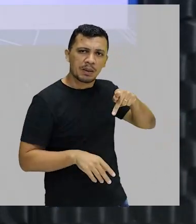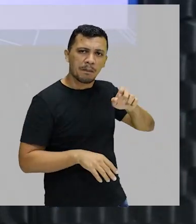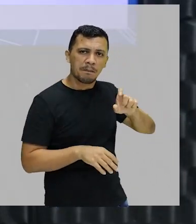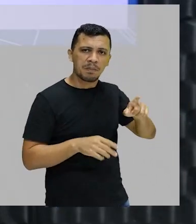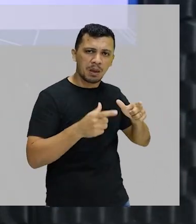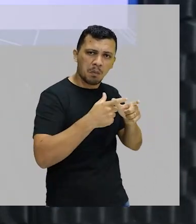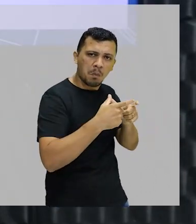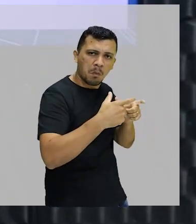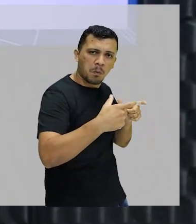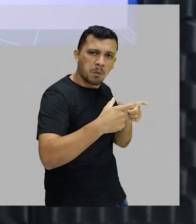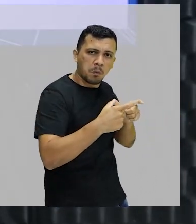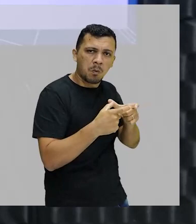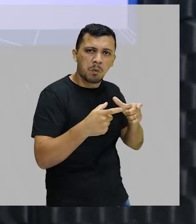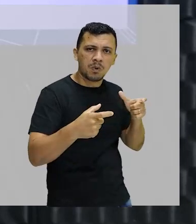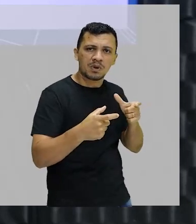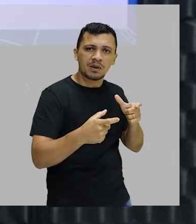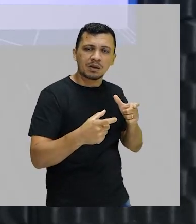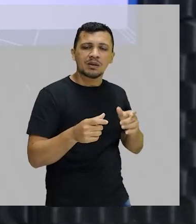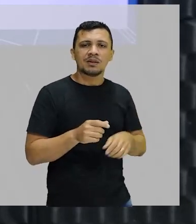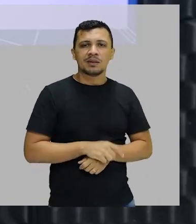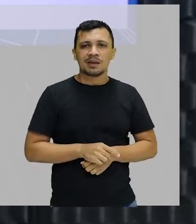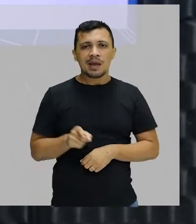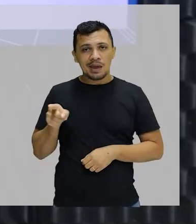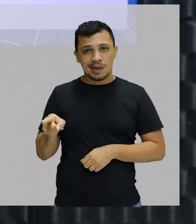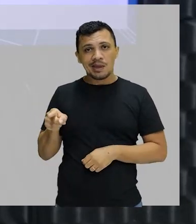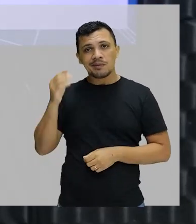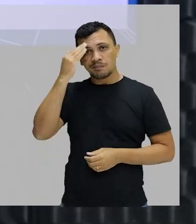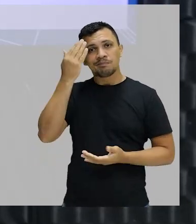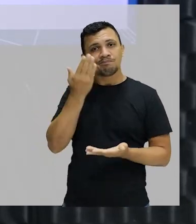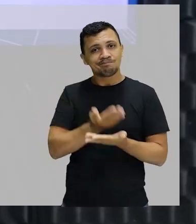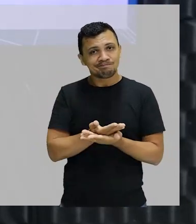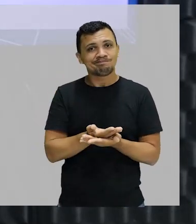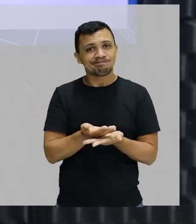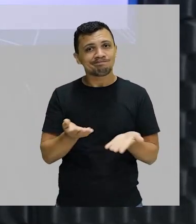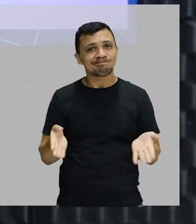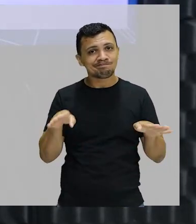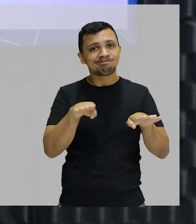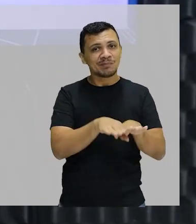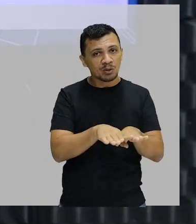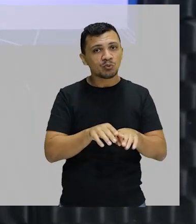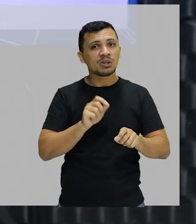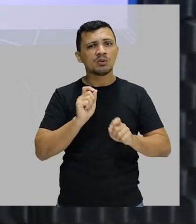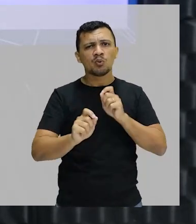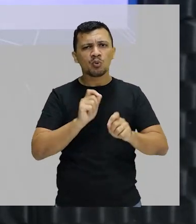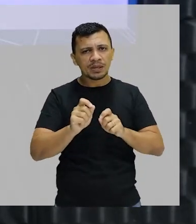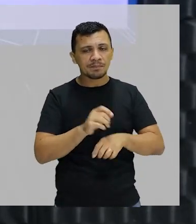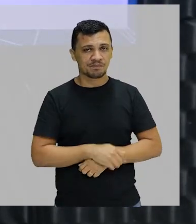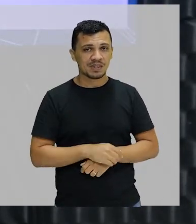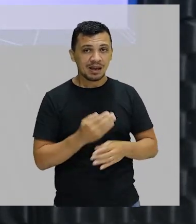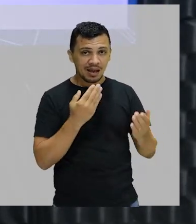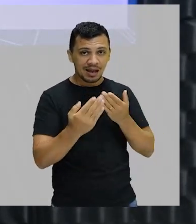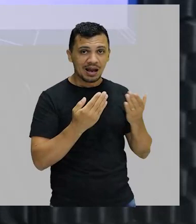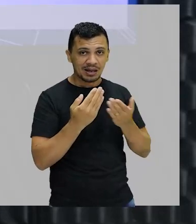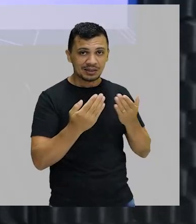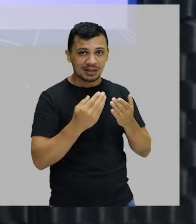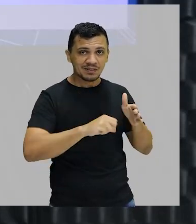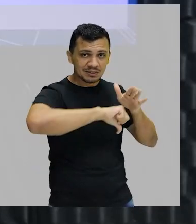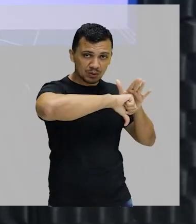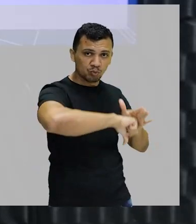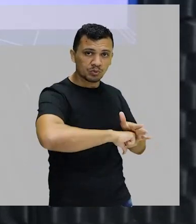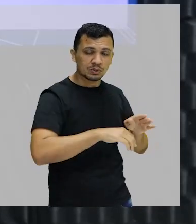mãos. Ele acreditava, portanto, que daria para incluir na análise da criminologia essa análise também